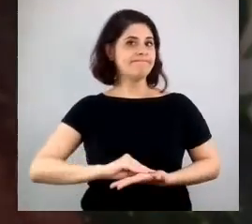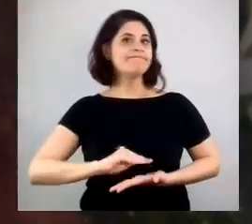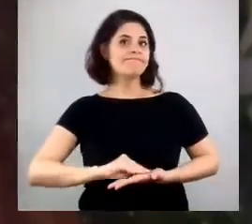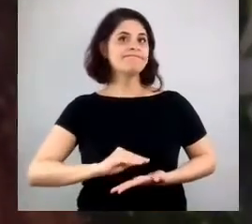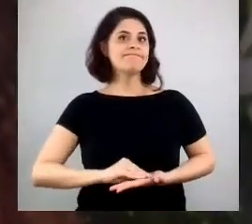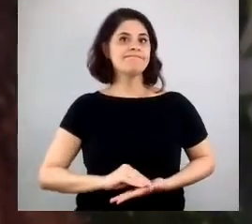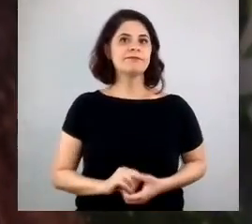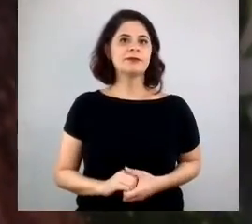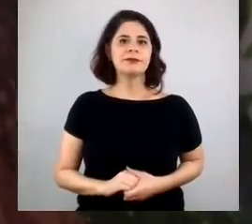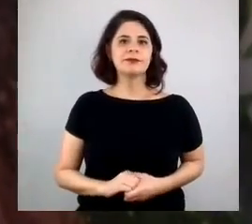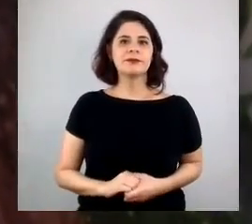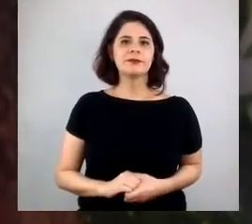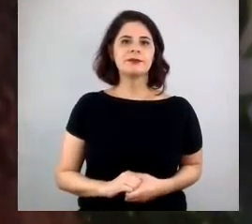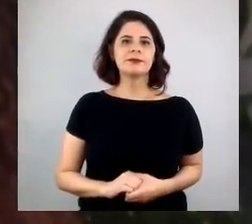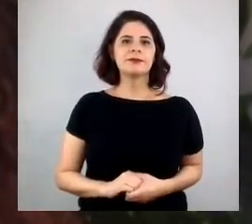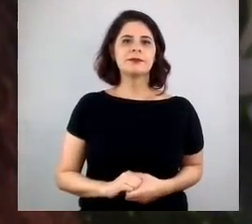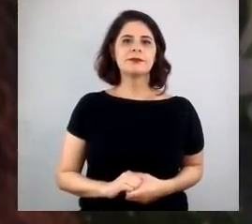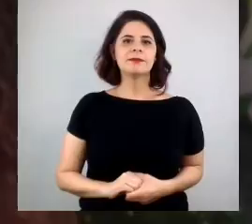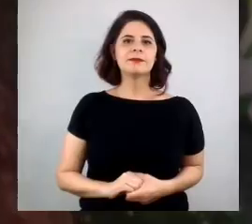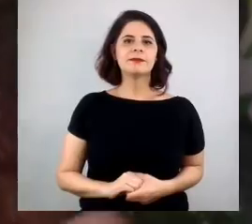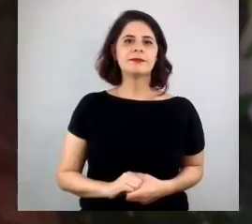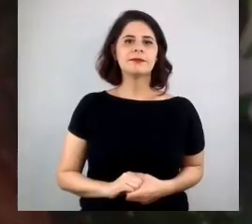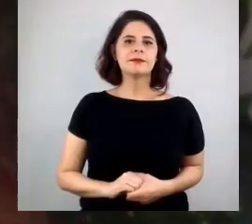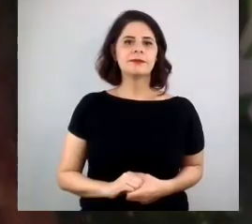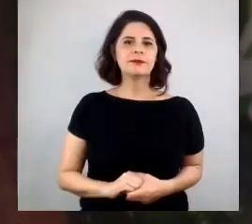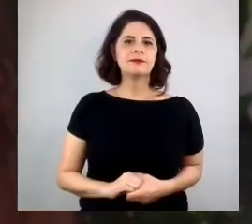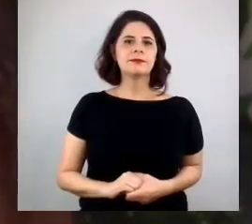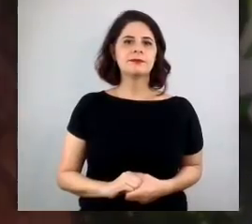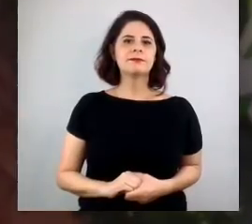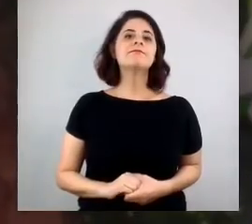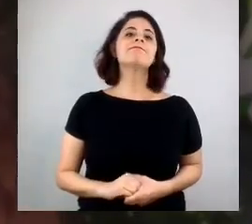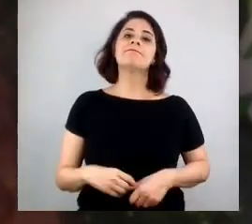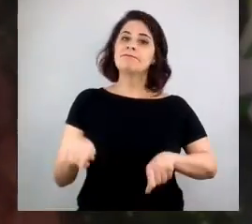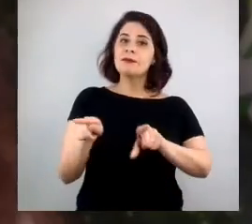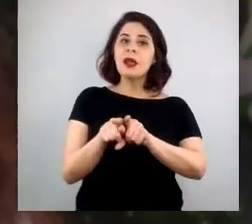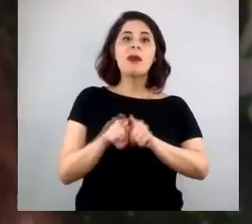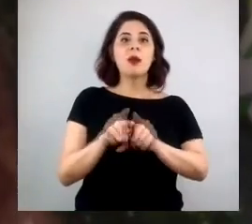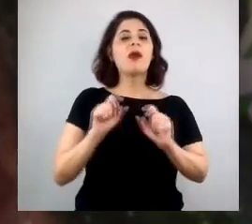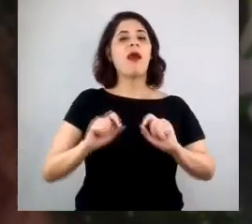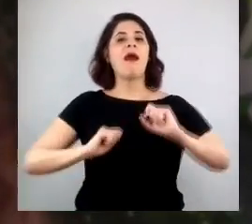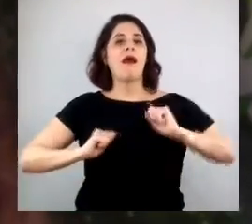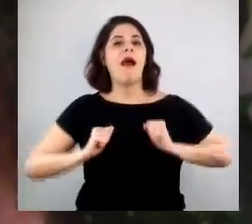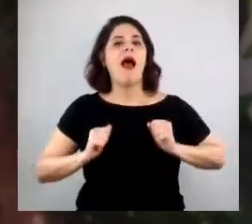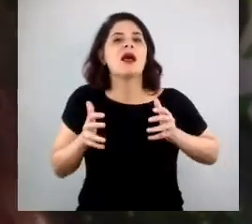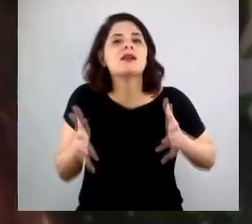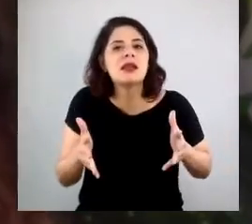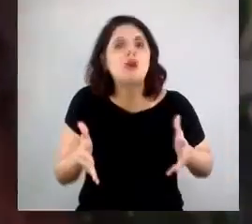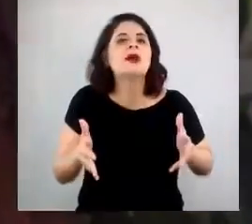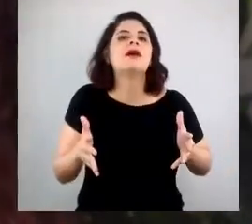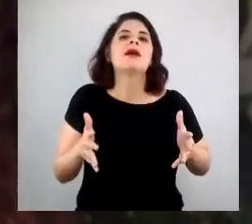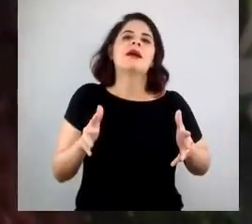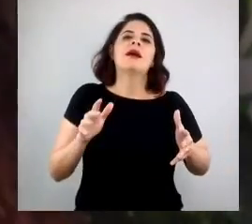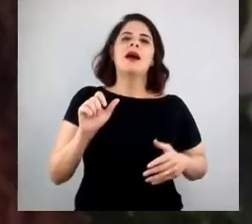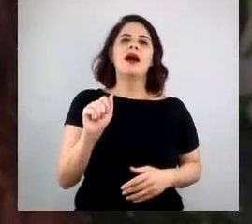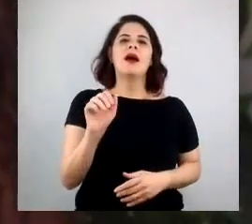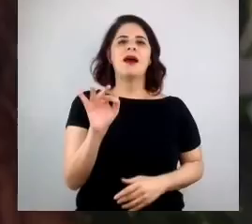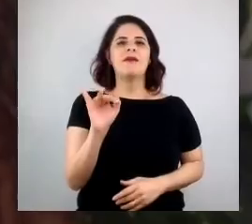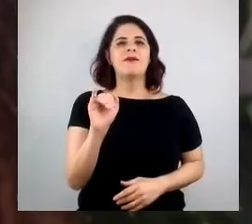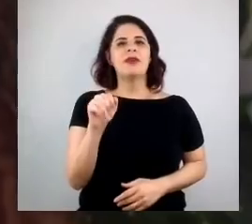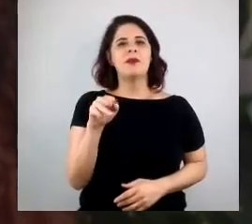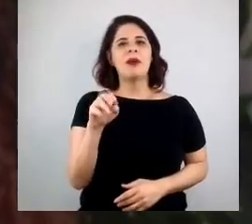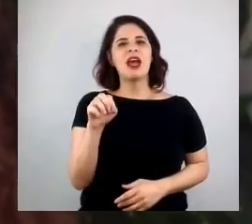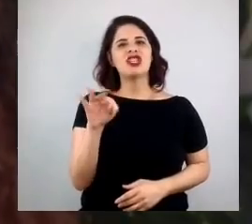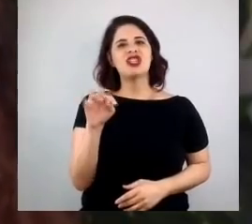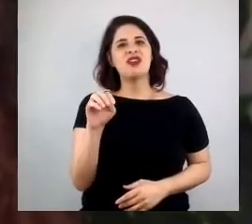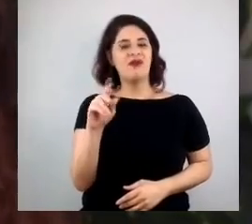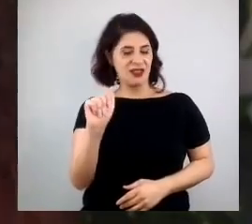Tem também, o que é importante são as ações afirmativas, né, de empregabilidade, cotas, por exemplo.